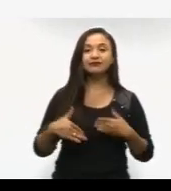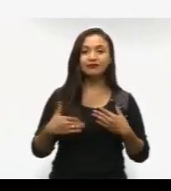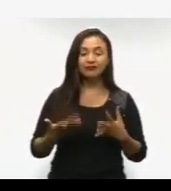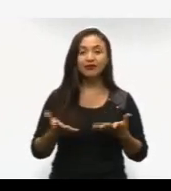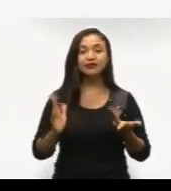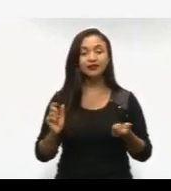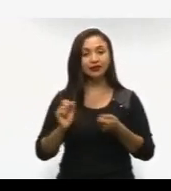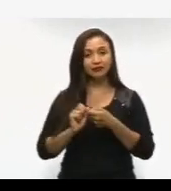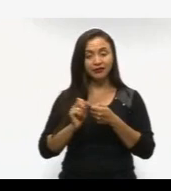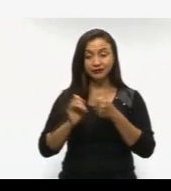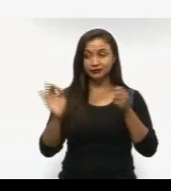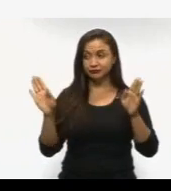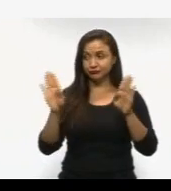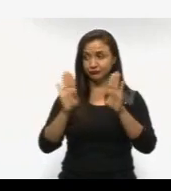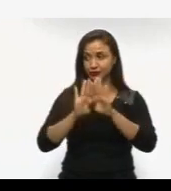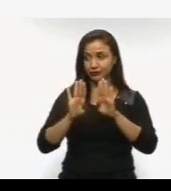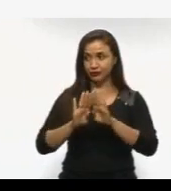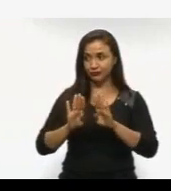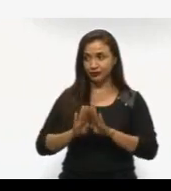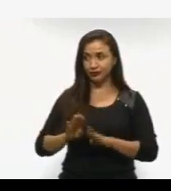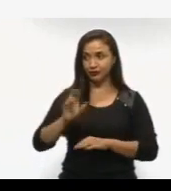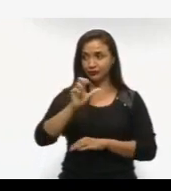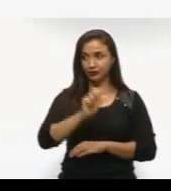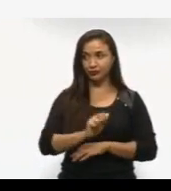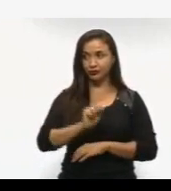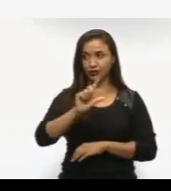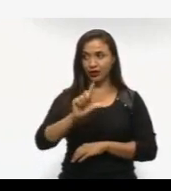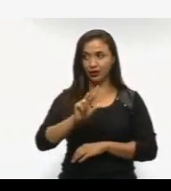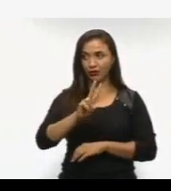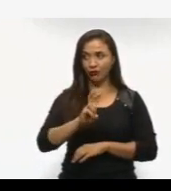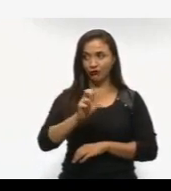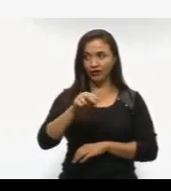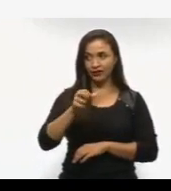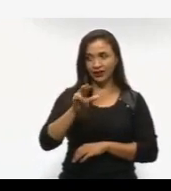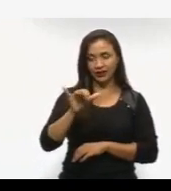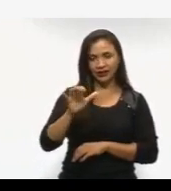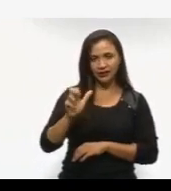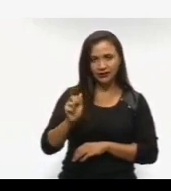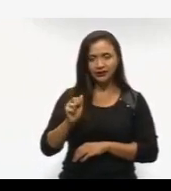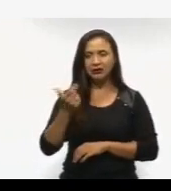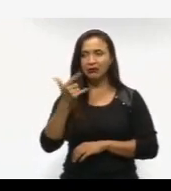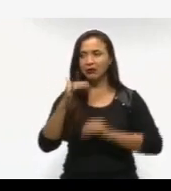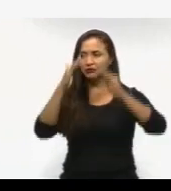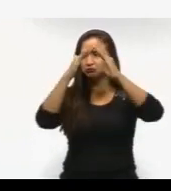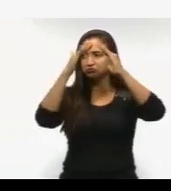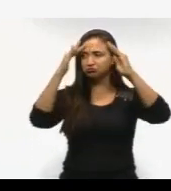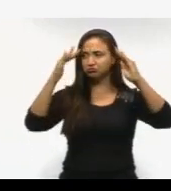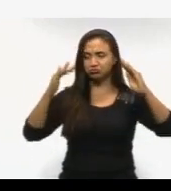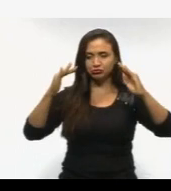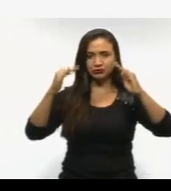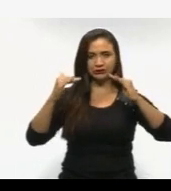faz o fechamento em alvenaria e a laje ou cobertura, certo?